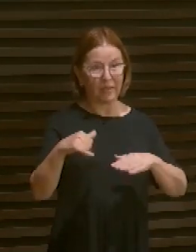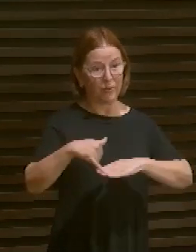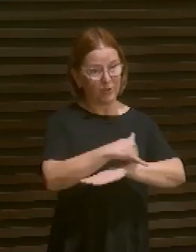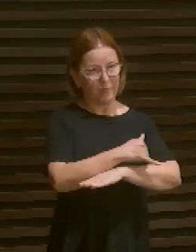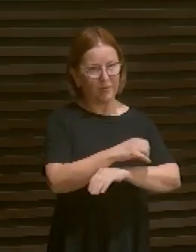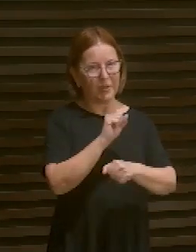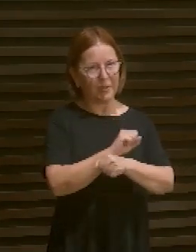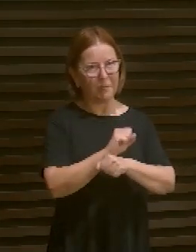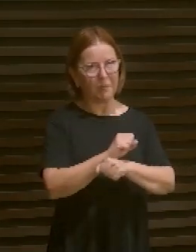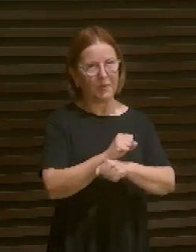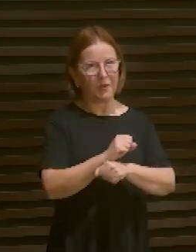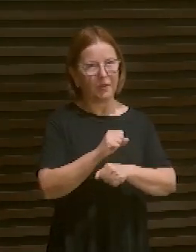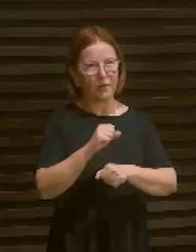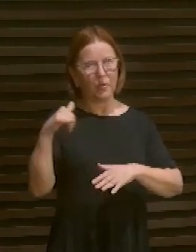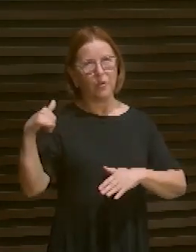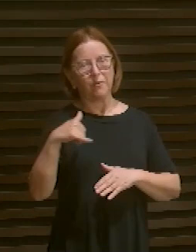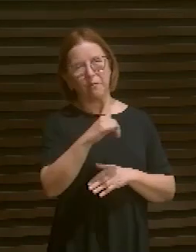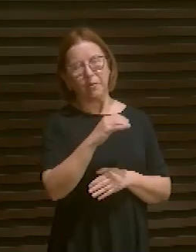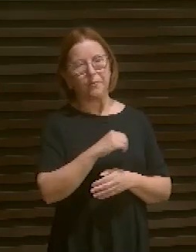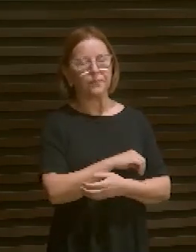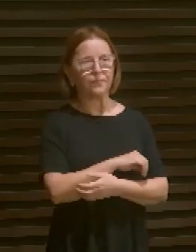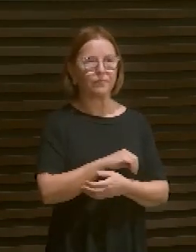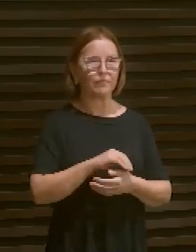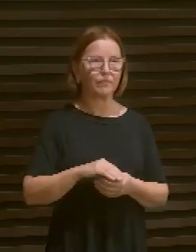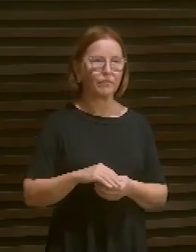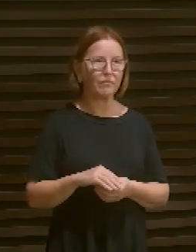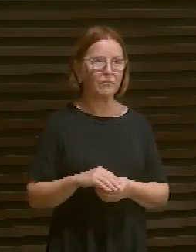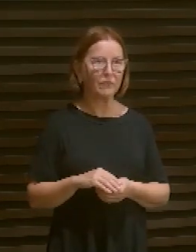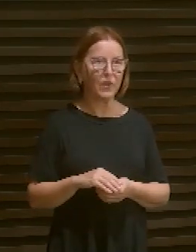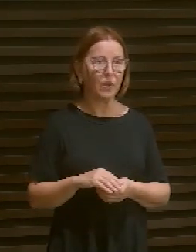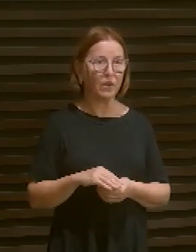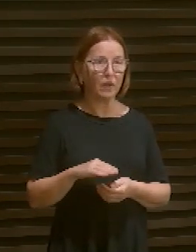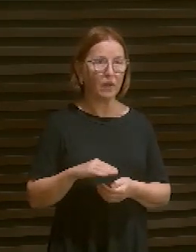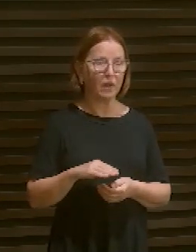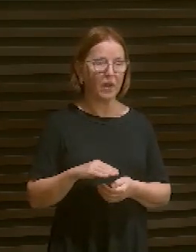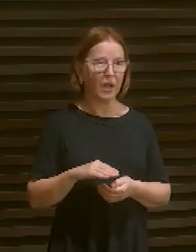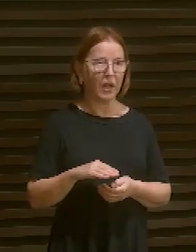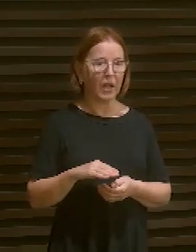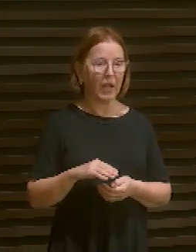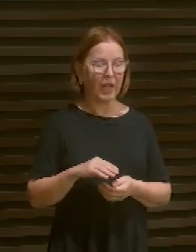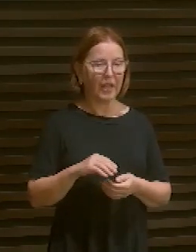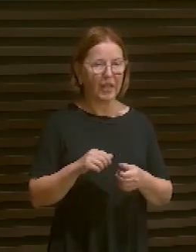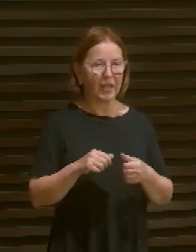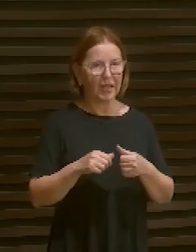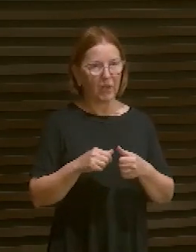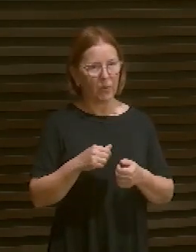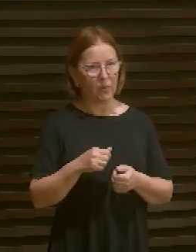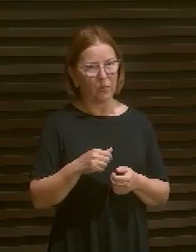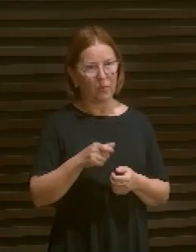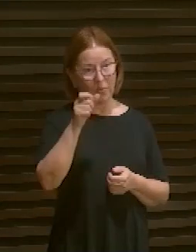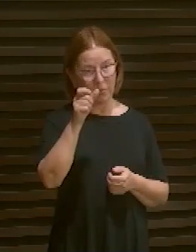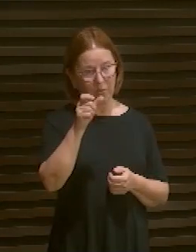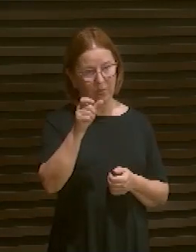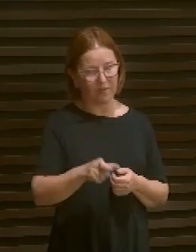Enquanto o embarque começou, ele foi colocado na frente, na fila, para entrar e encontrar seu